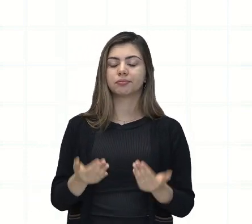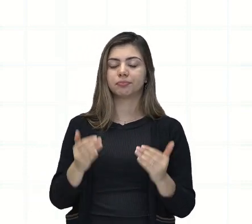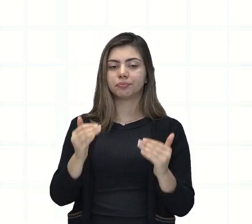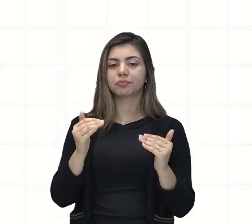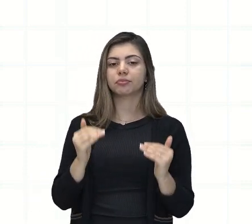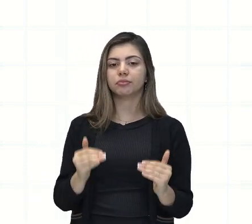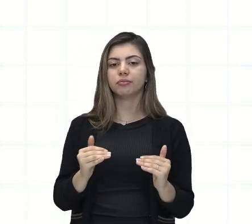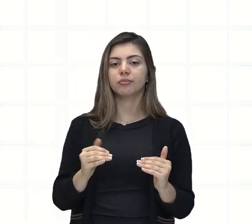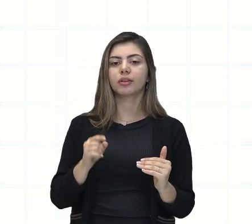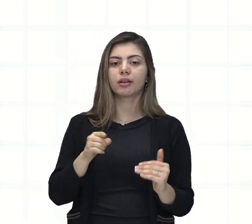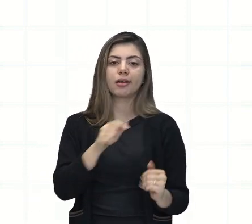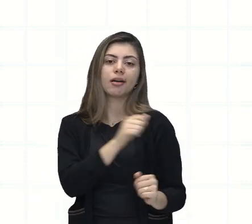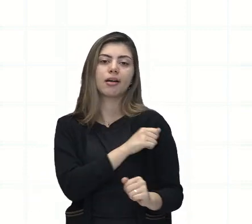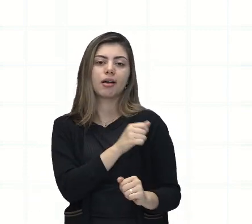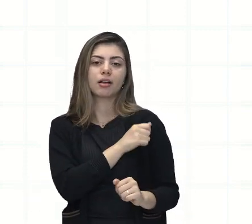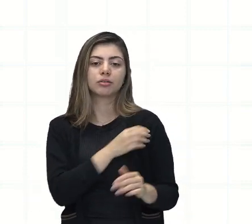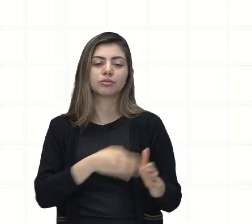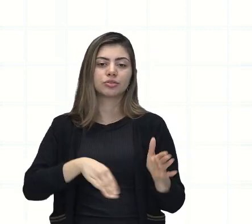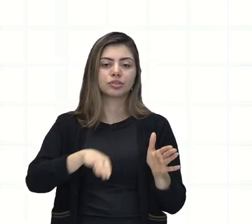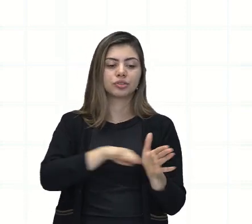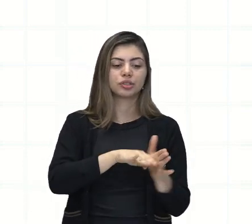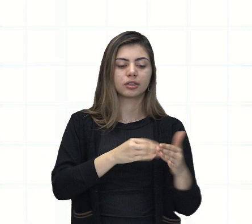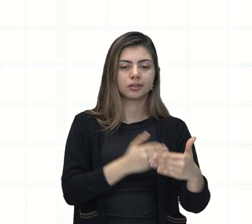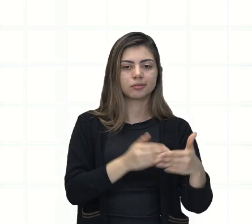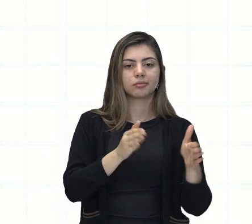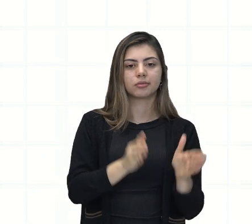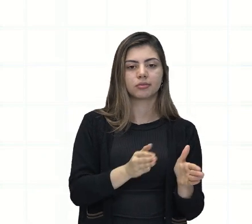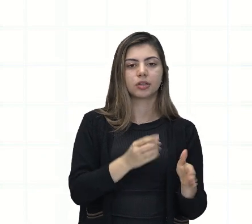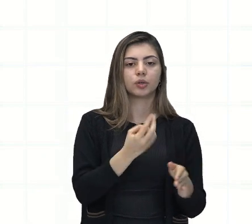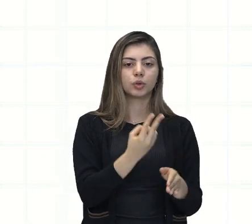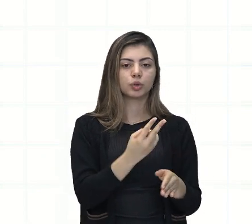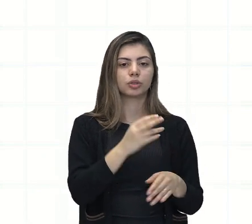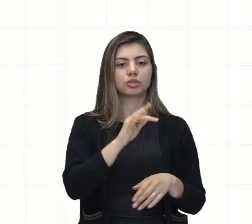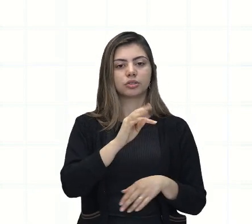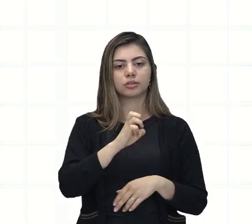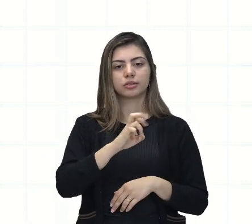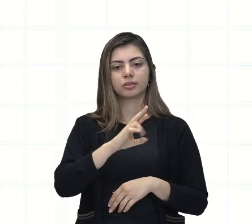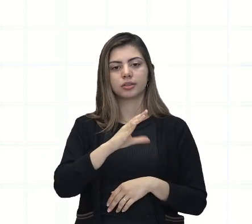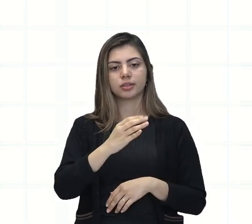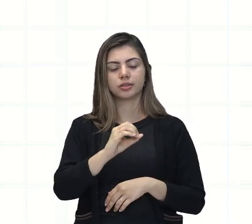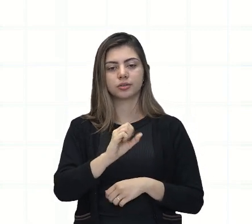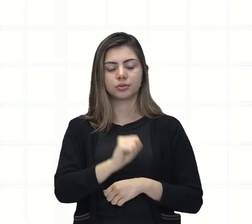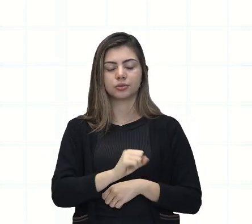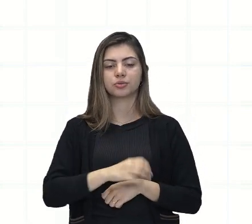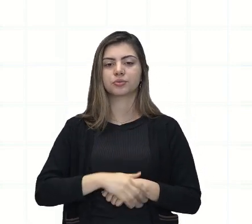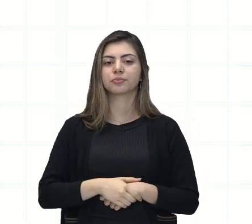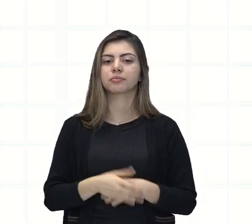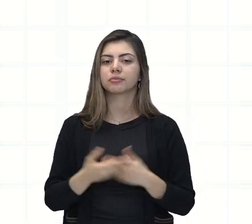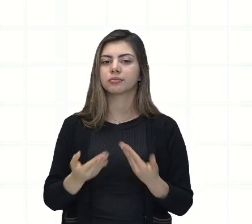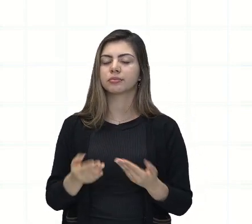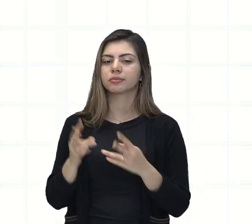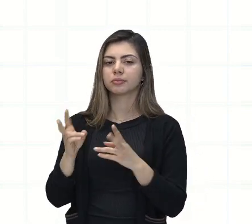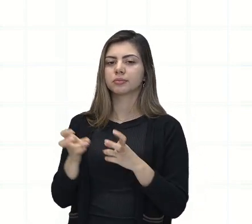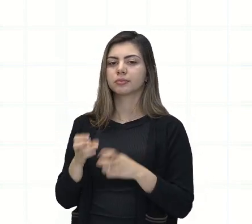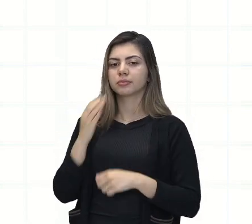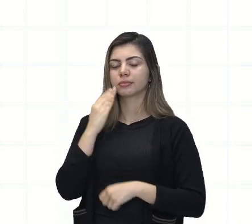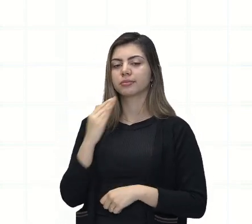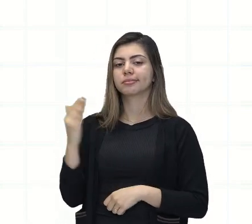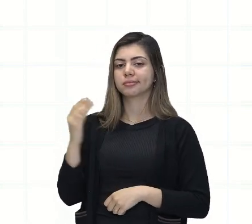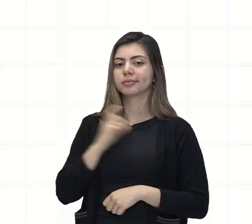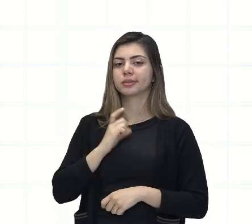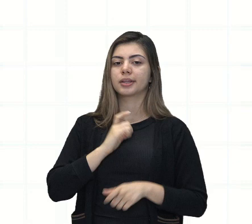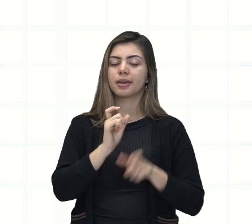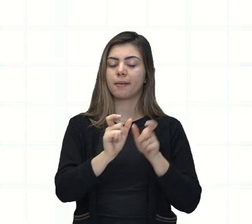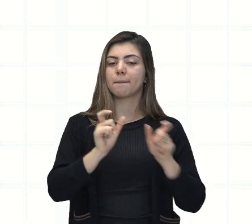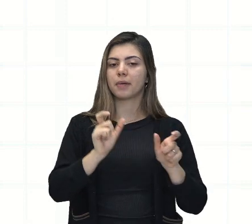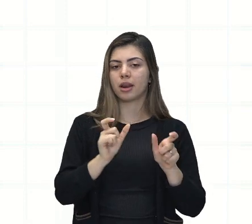2/3 dos alunos já estão em sala. Olha lá, temos aqui essas palavras